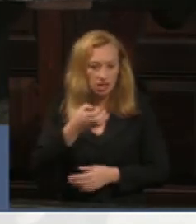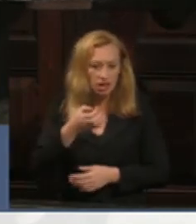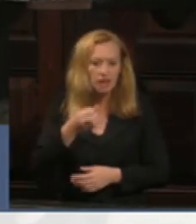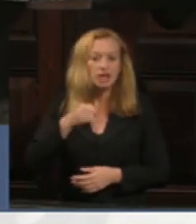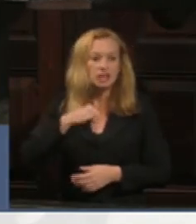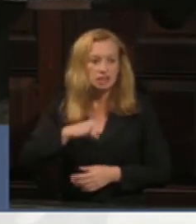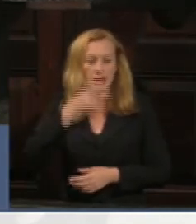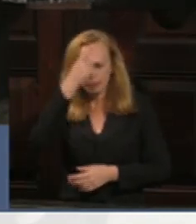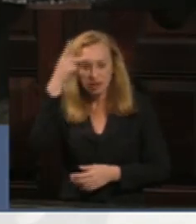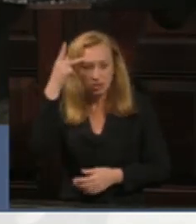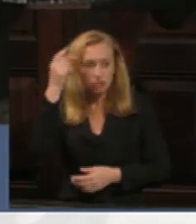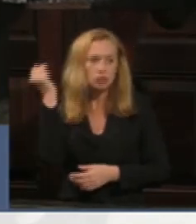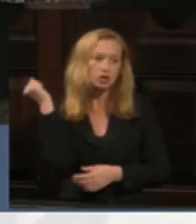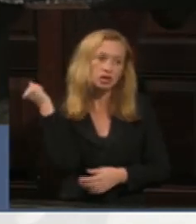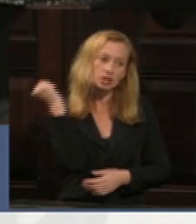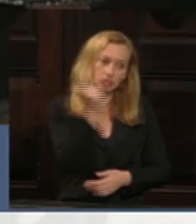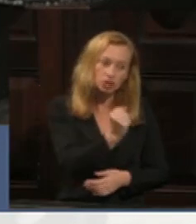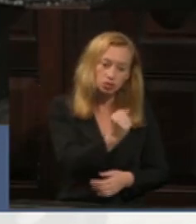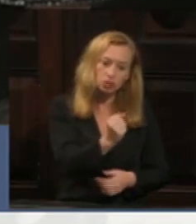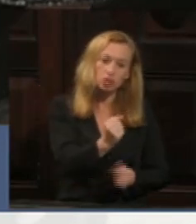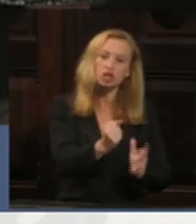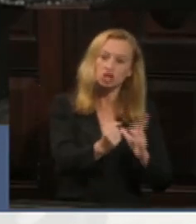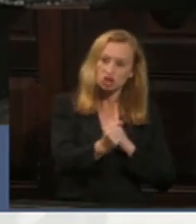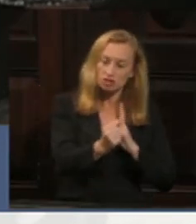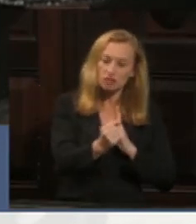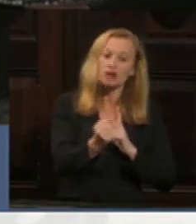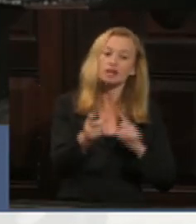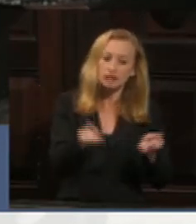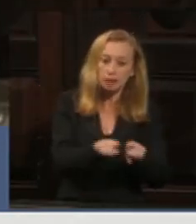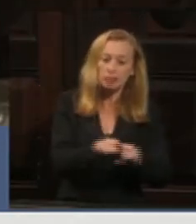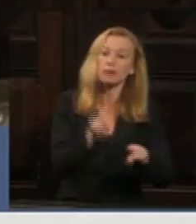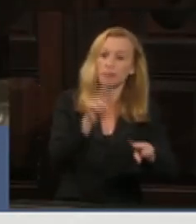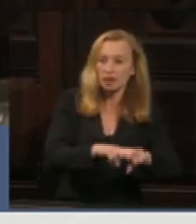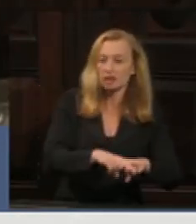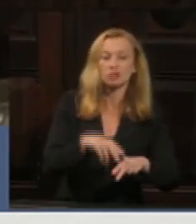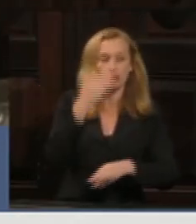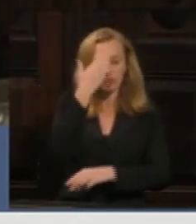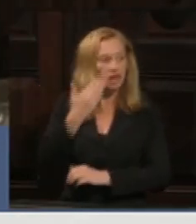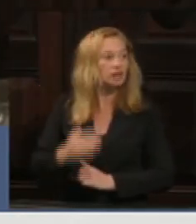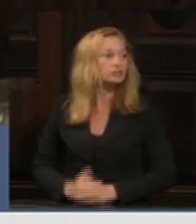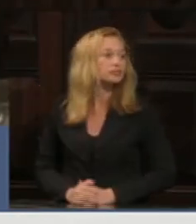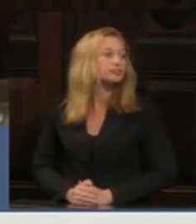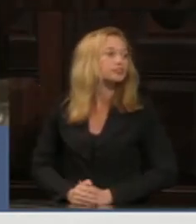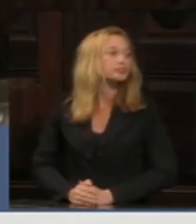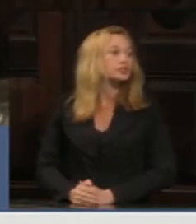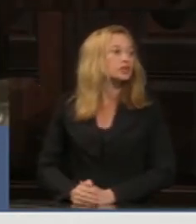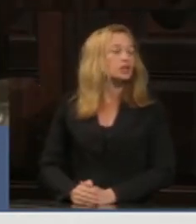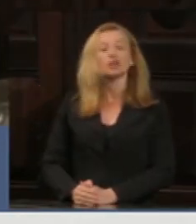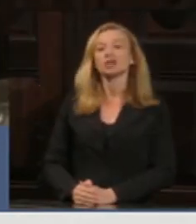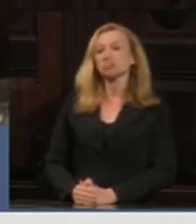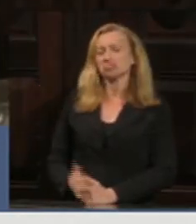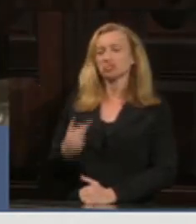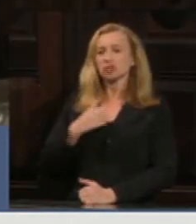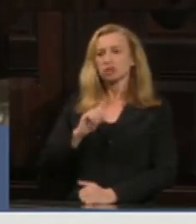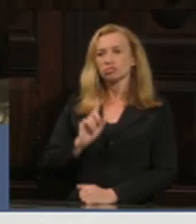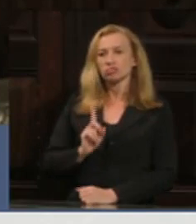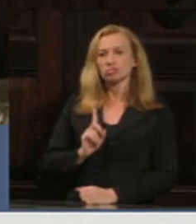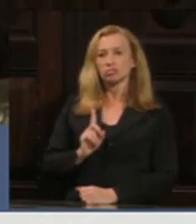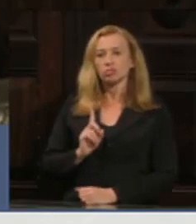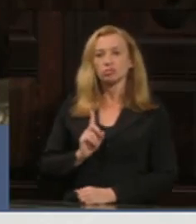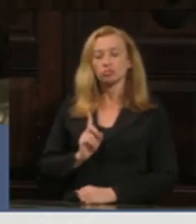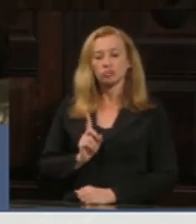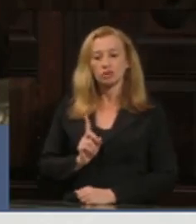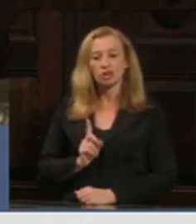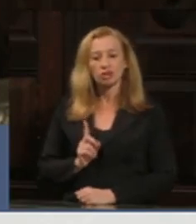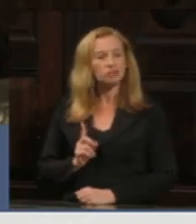será presa no momento oportuno. Muito obrigado pela parte, deputado Luiz Paulo. Deputado Carlos Augusto, não estou de forma